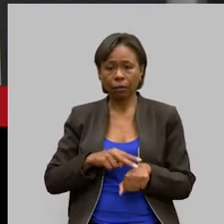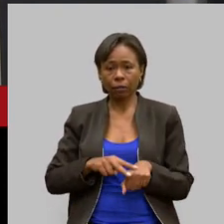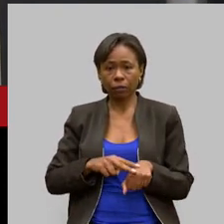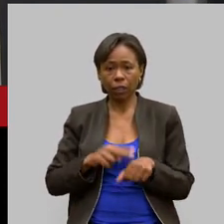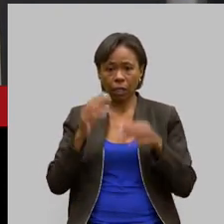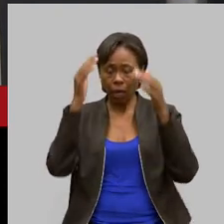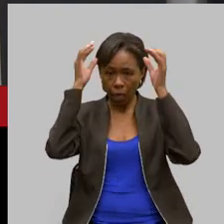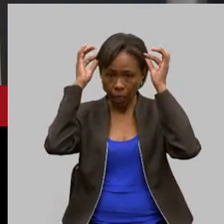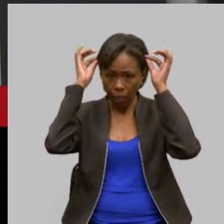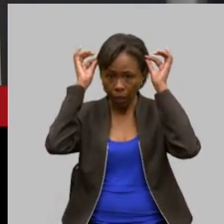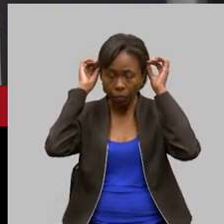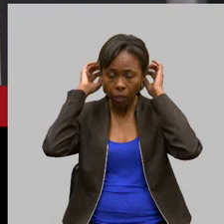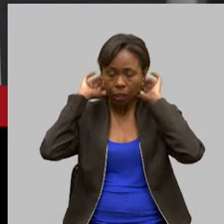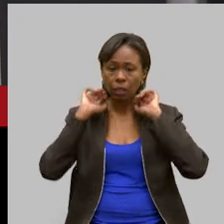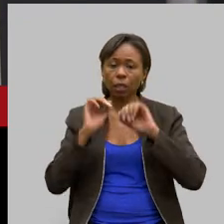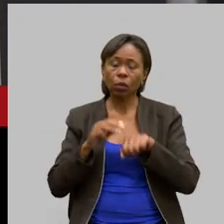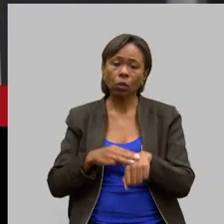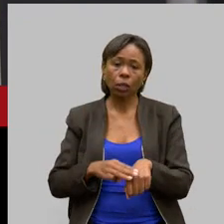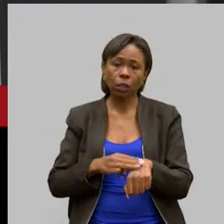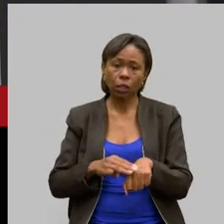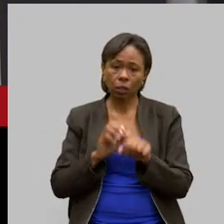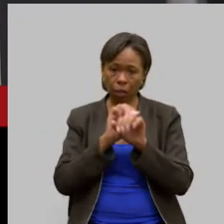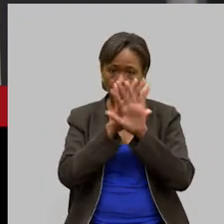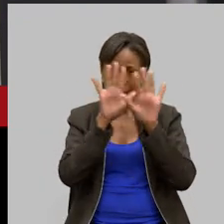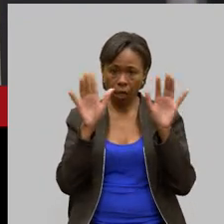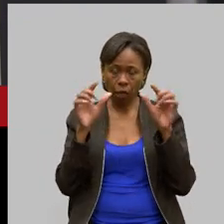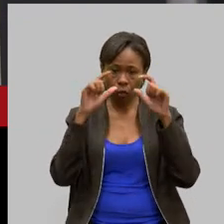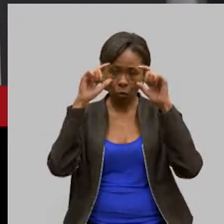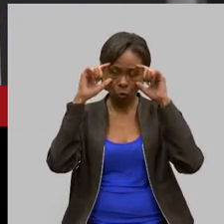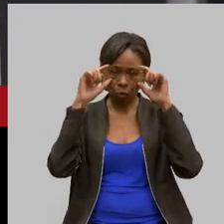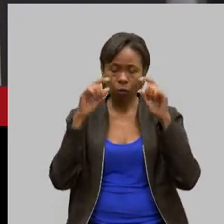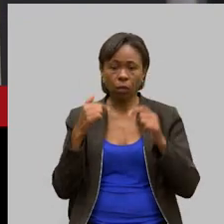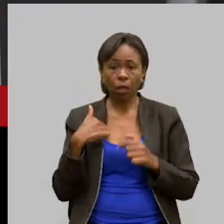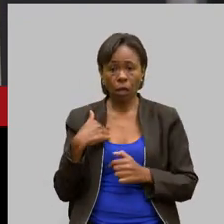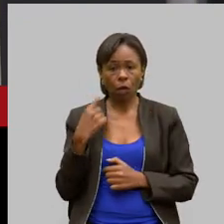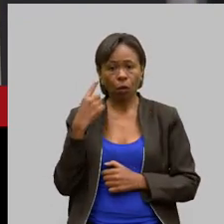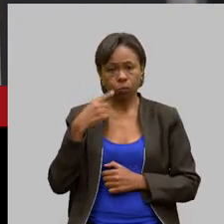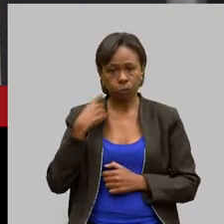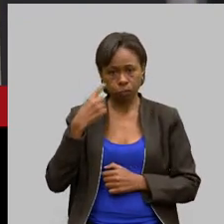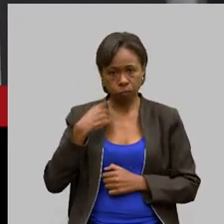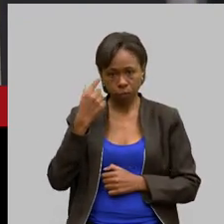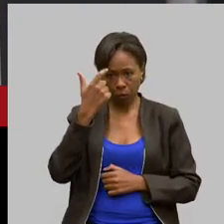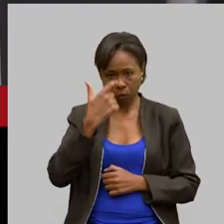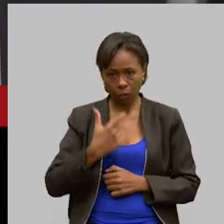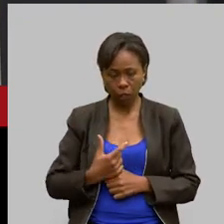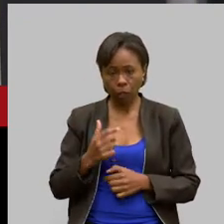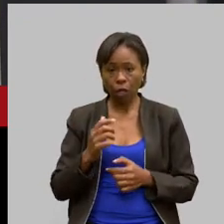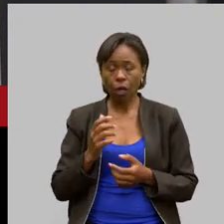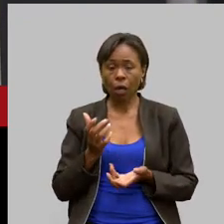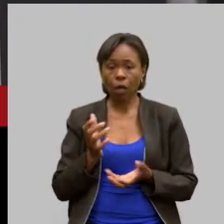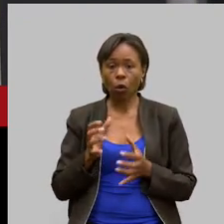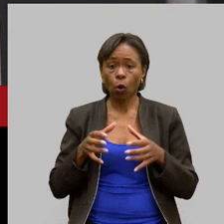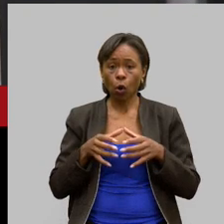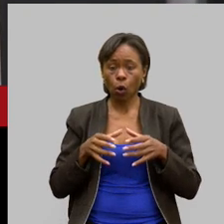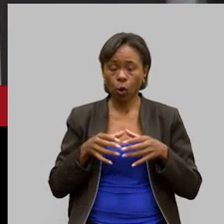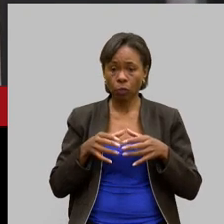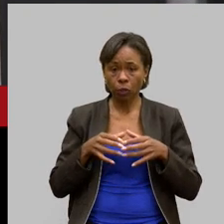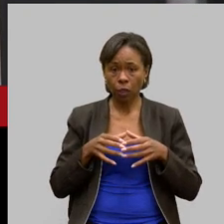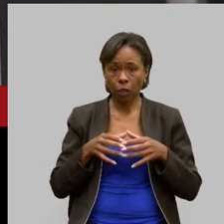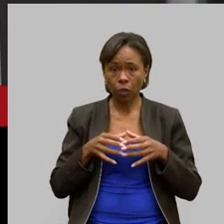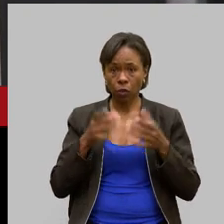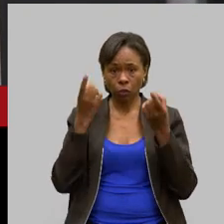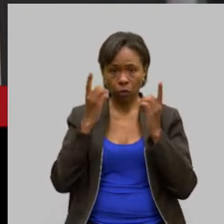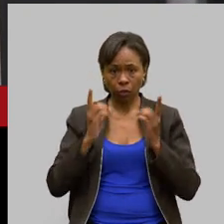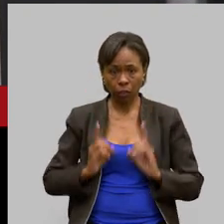uso óculos eu sou advogada eu sou da comissão dos deficientes da cidade de da